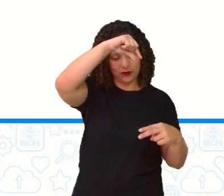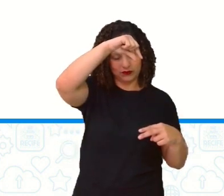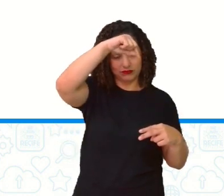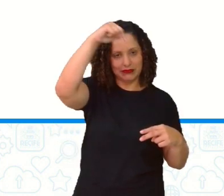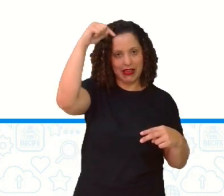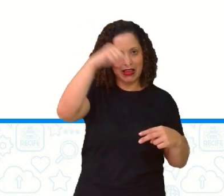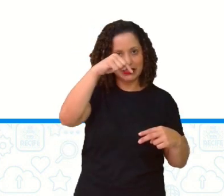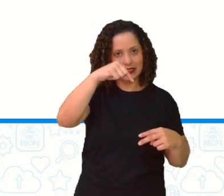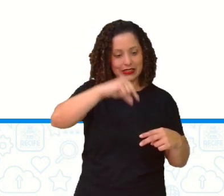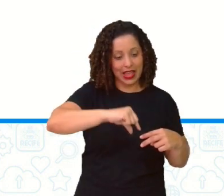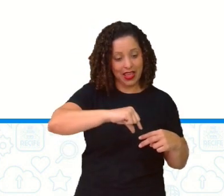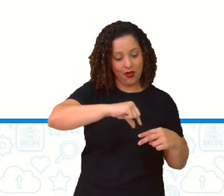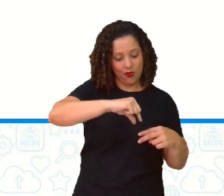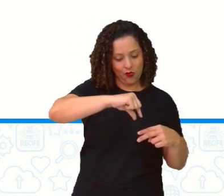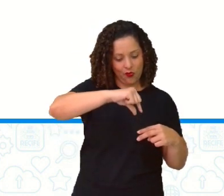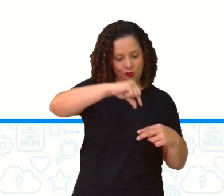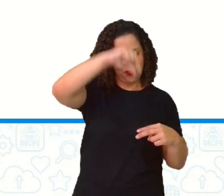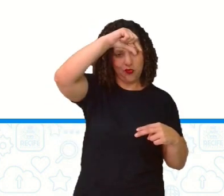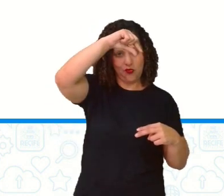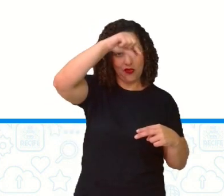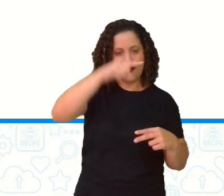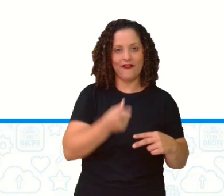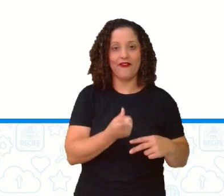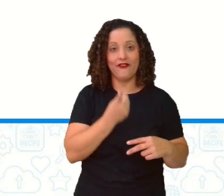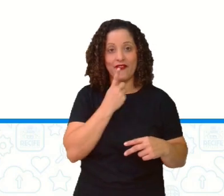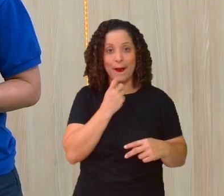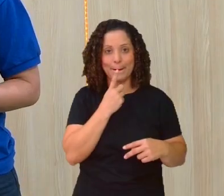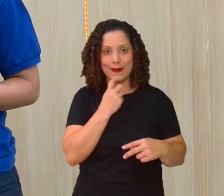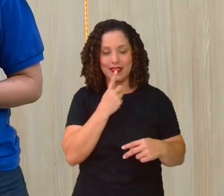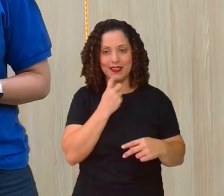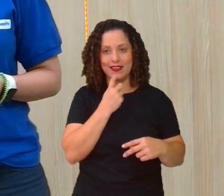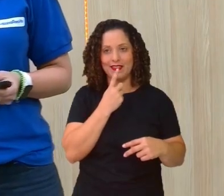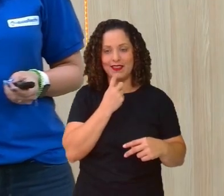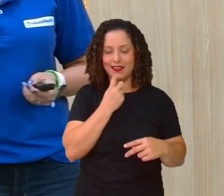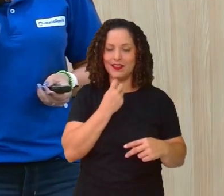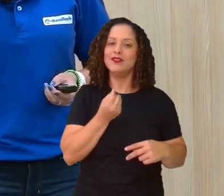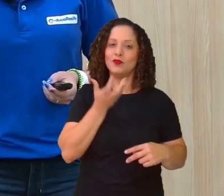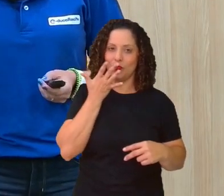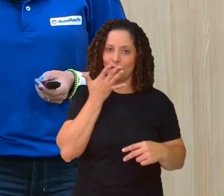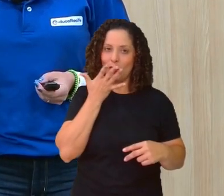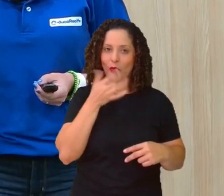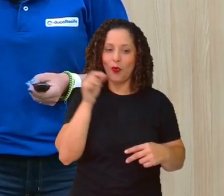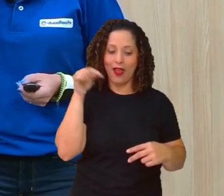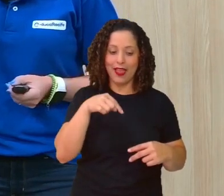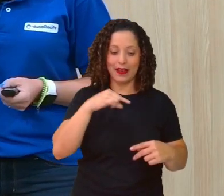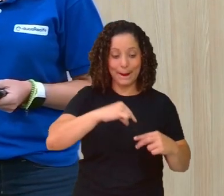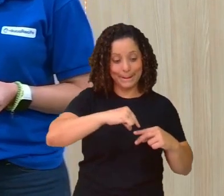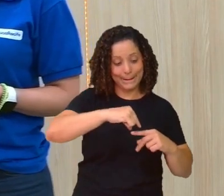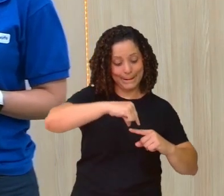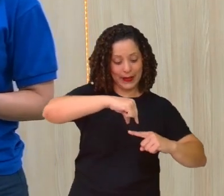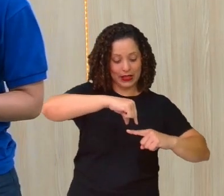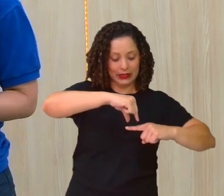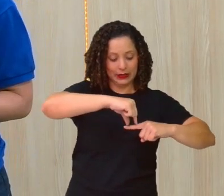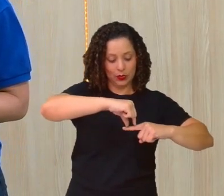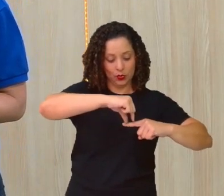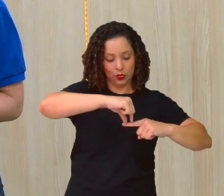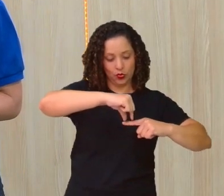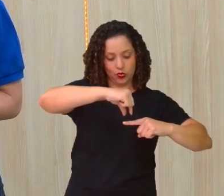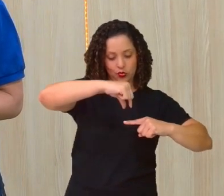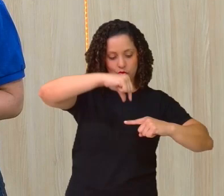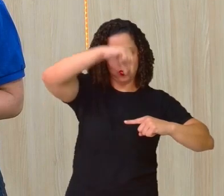essa coluna aqui, né, do vermelho, a cor vermelha, está exatamente representando